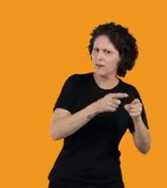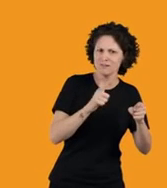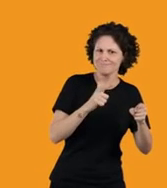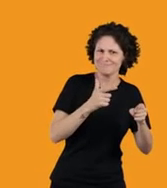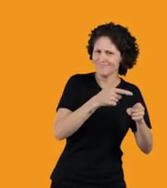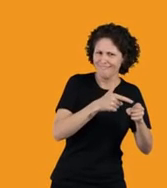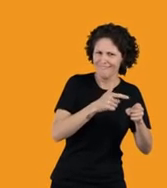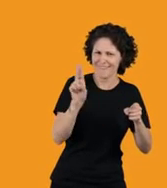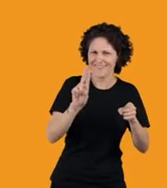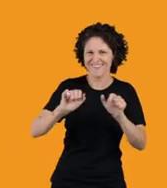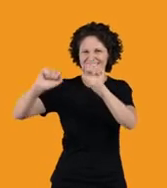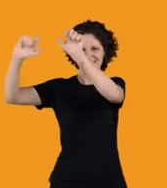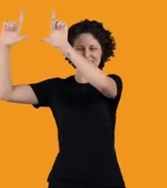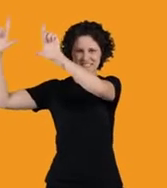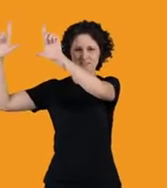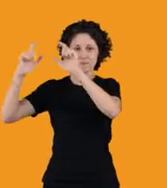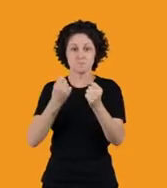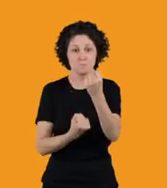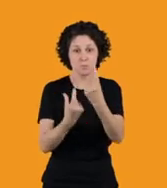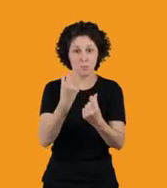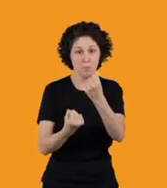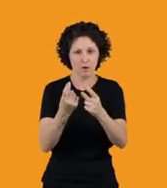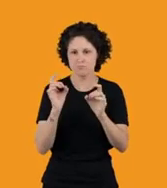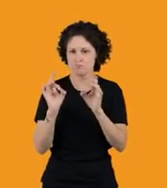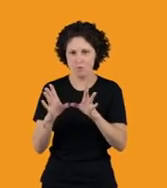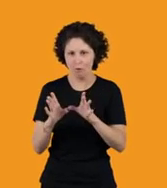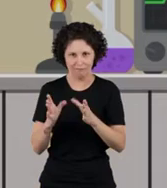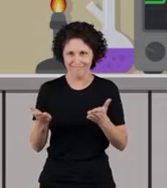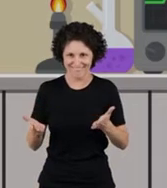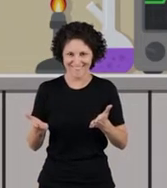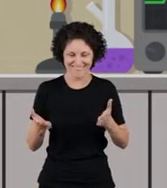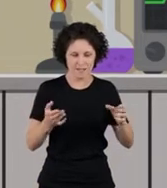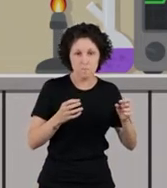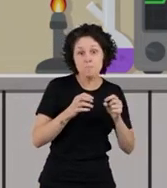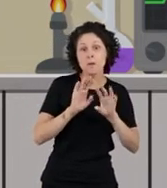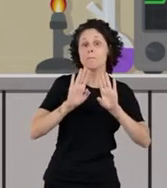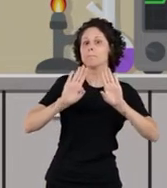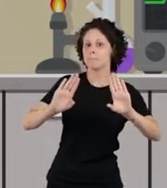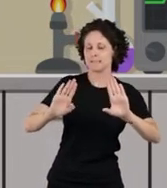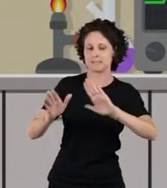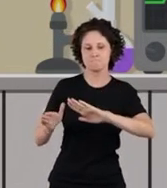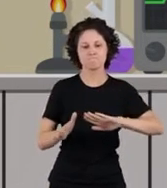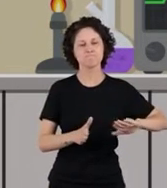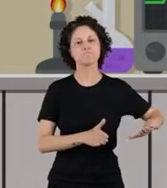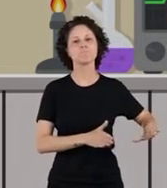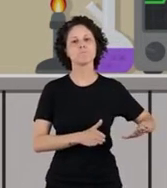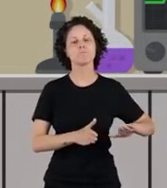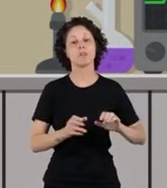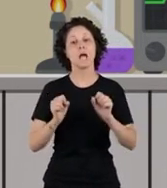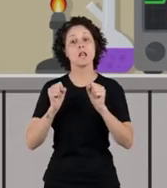milho novamente. Essa é uma transformação irreversível. Porém, existe uma transformação em que